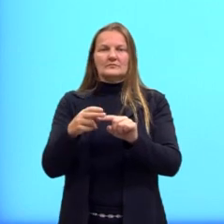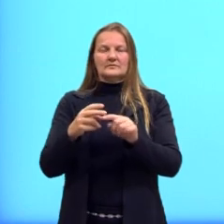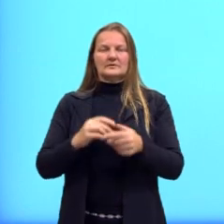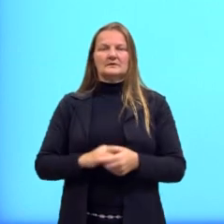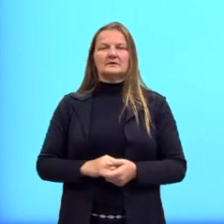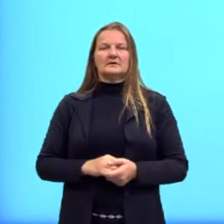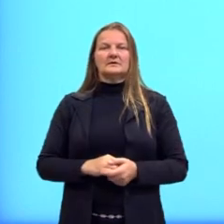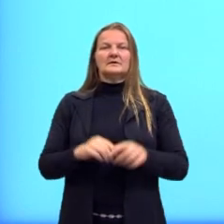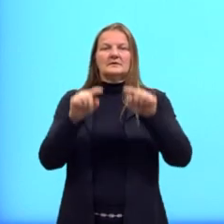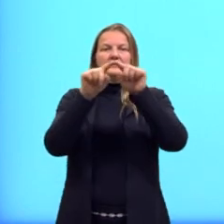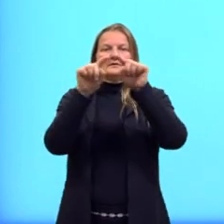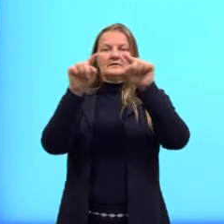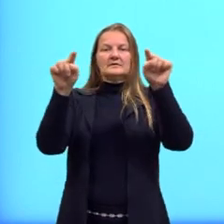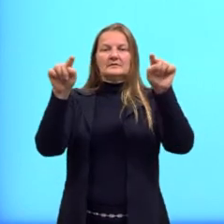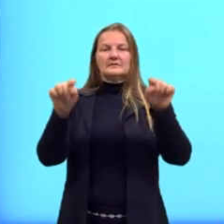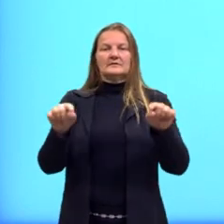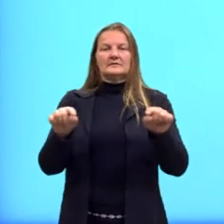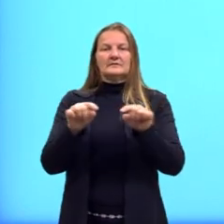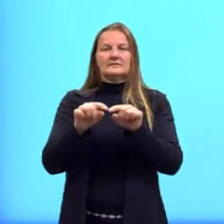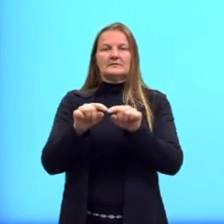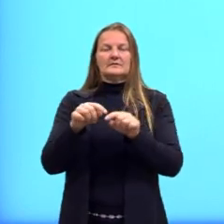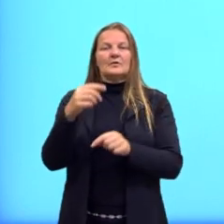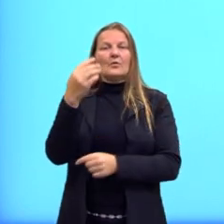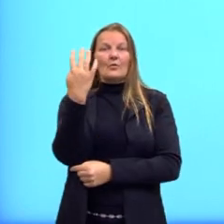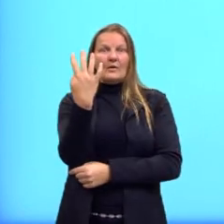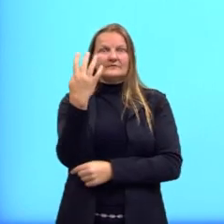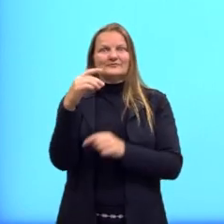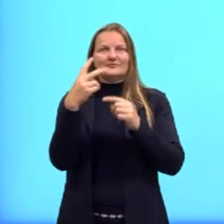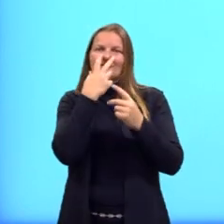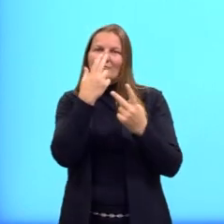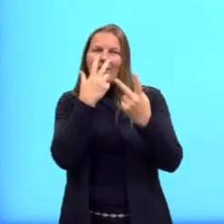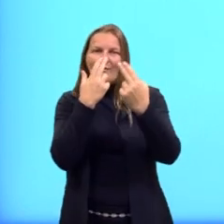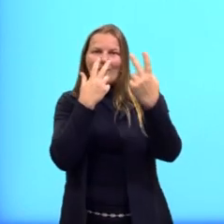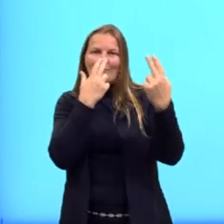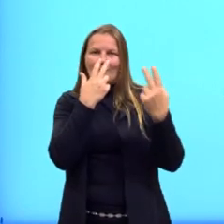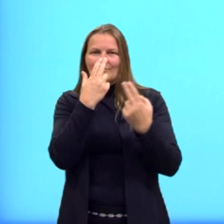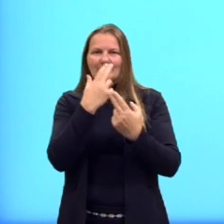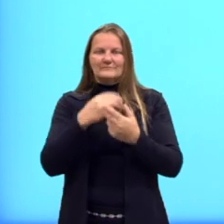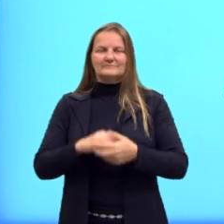quadrado o que é seria né o nosso quadrilátero regular